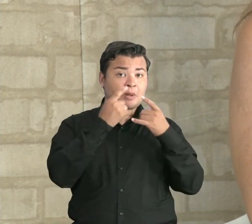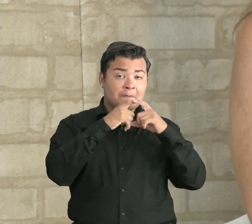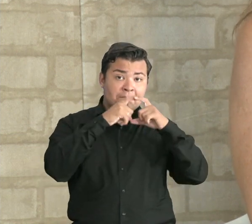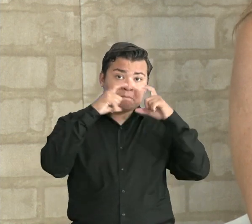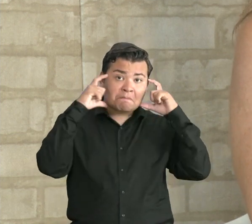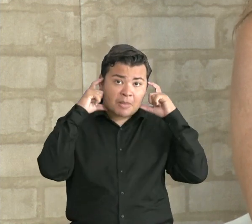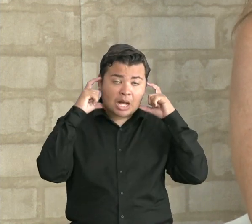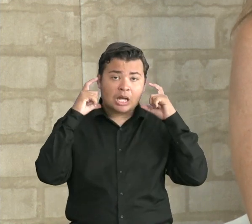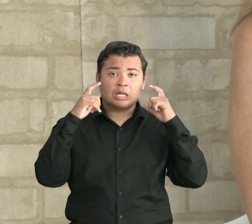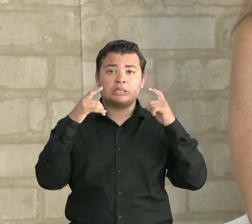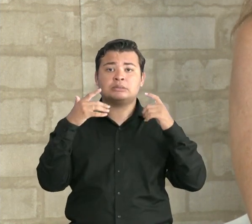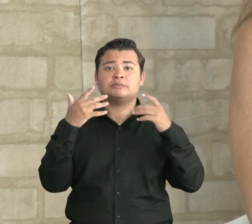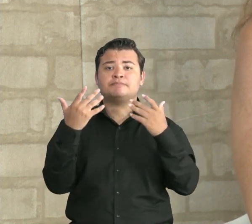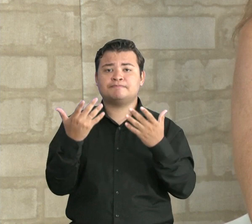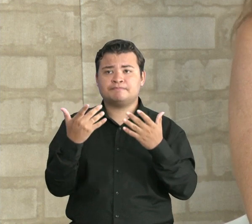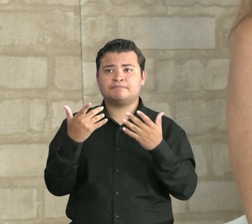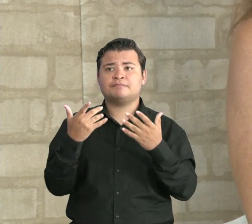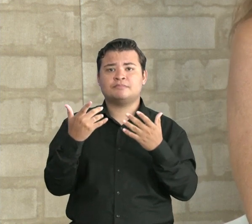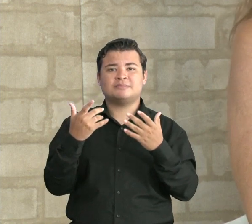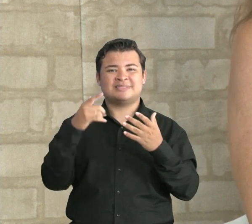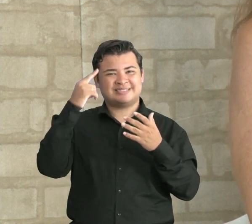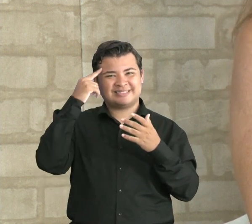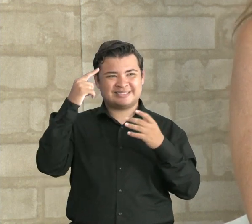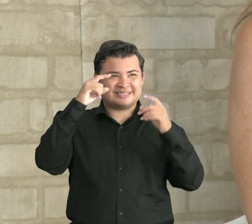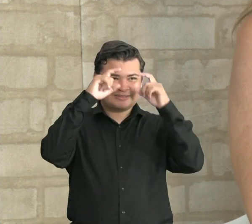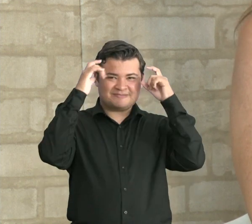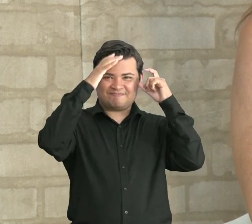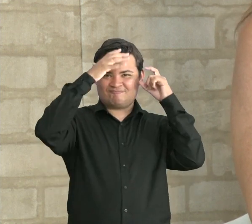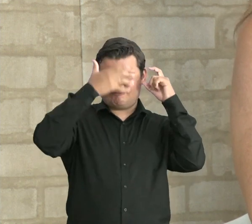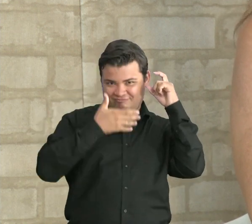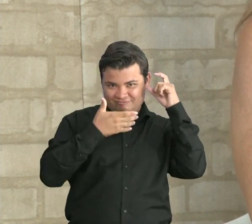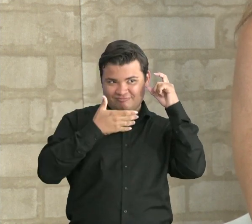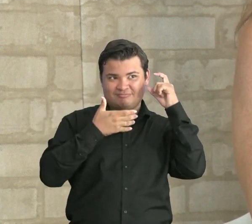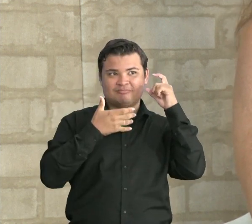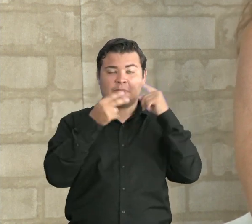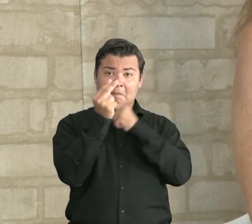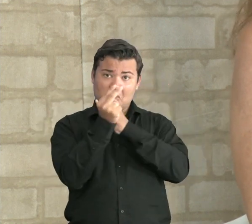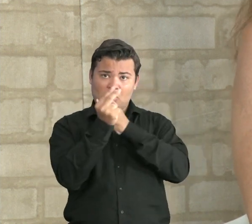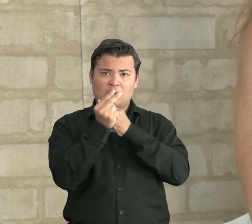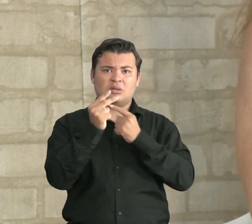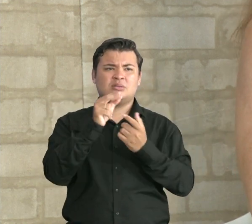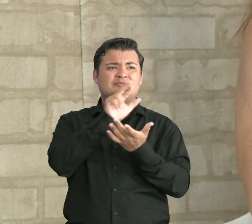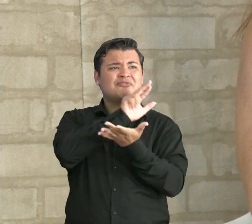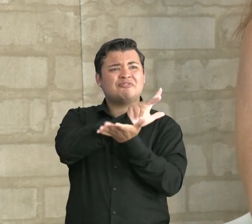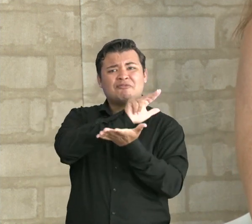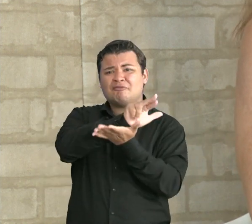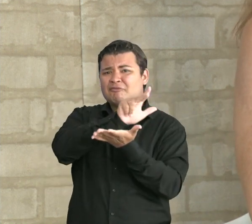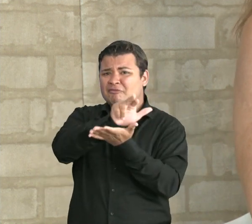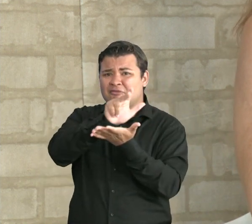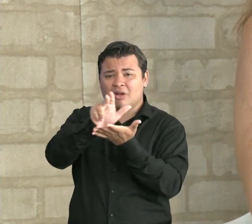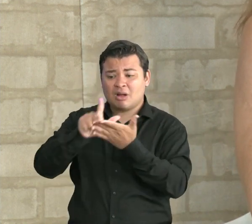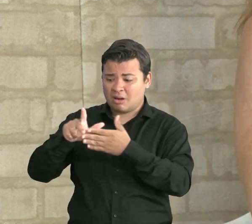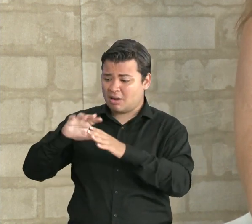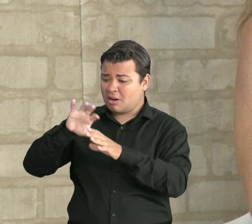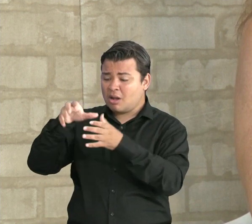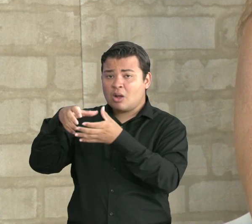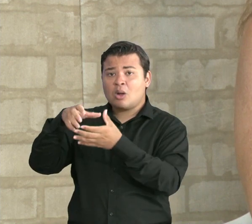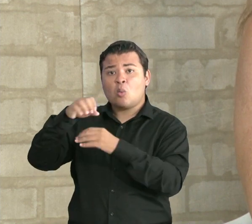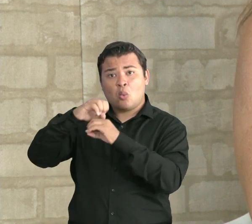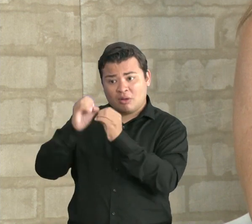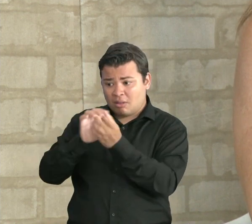foram as face shields, a FAV, assim, as unidades, o trabalho que as unidades